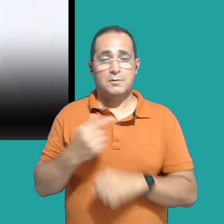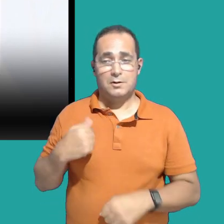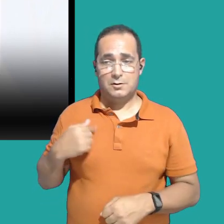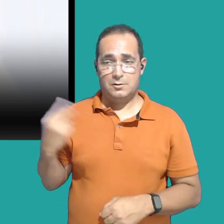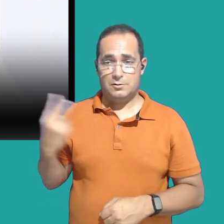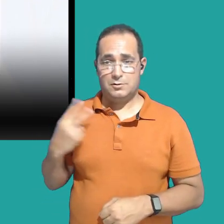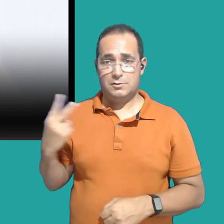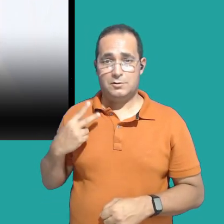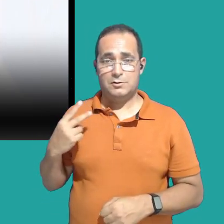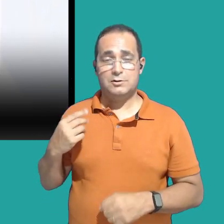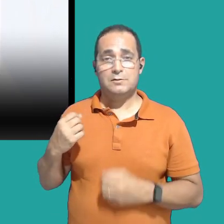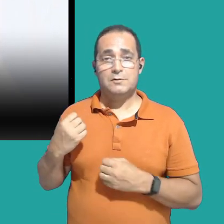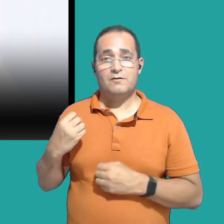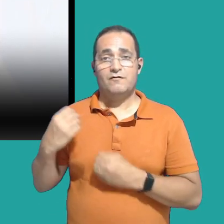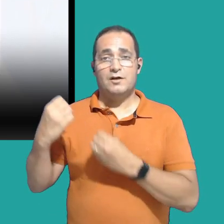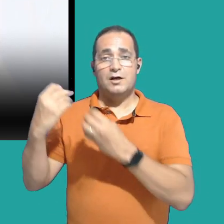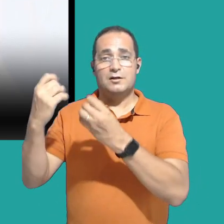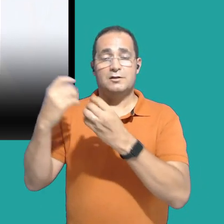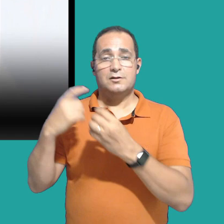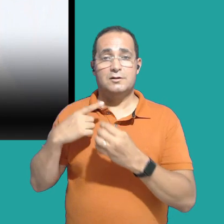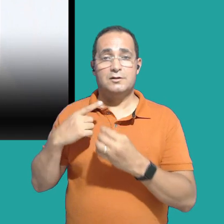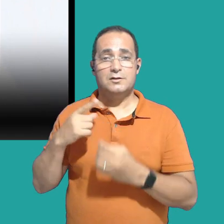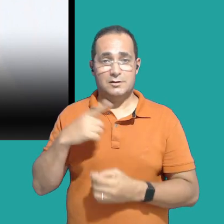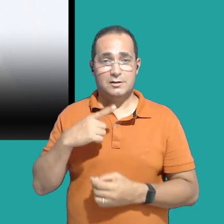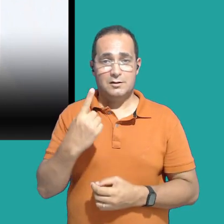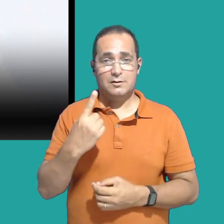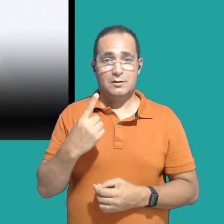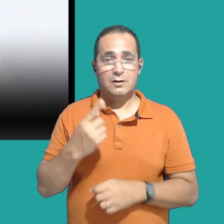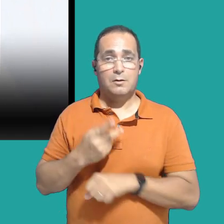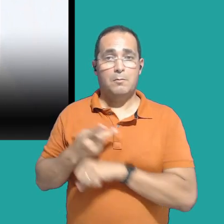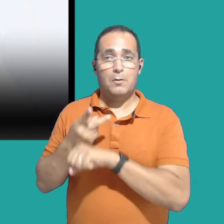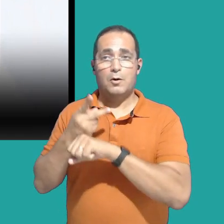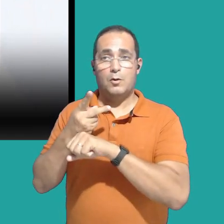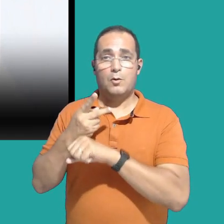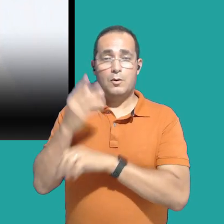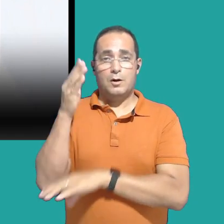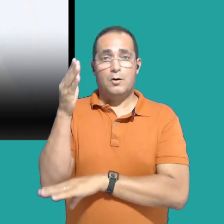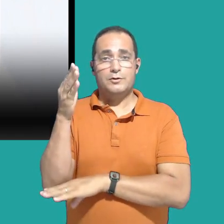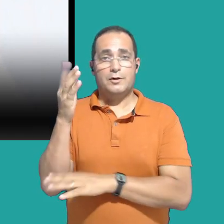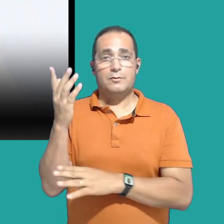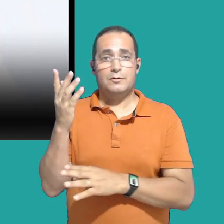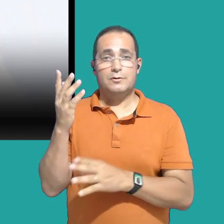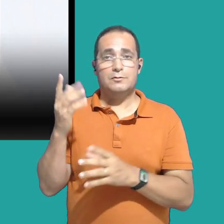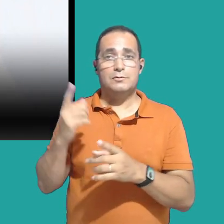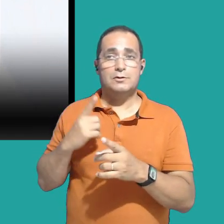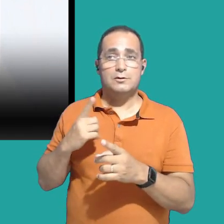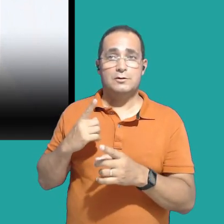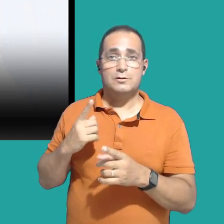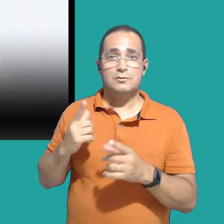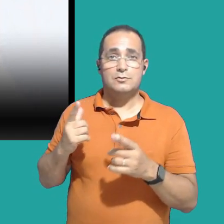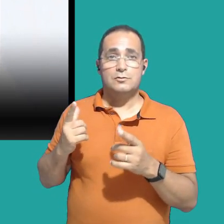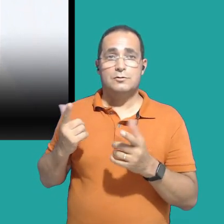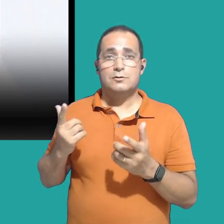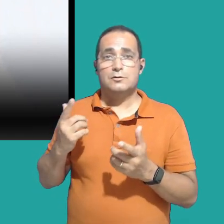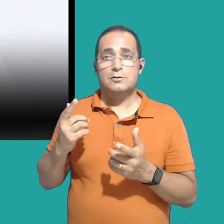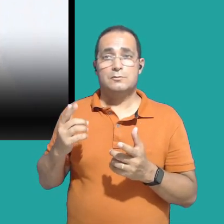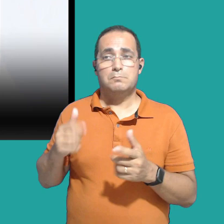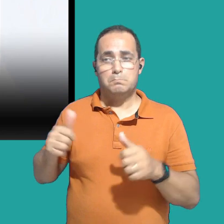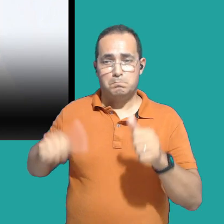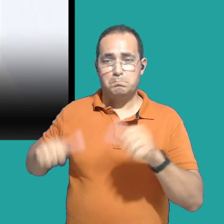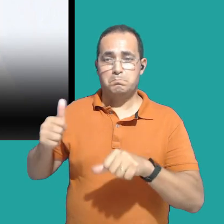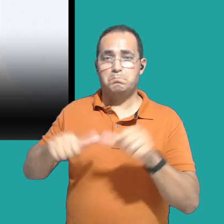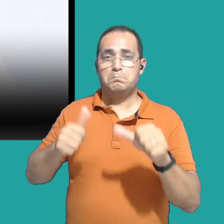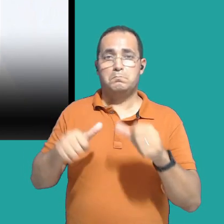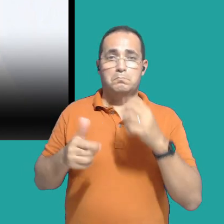por hotéis, né? Porque eu e o Jean, a gente sempre viaja e a gente tem essa questão de busca de hotéis. A gente busca